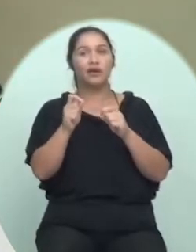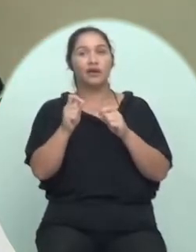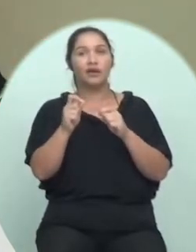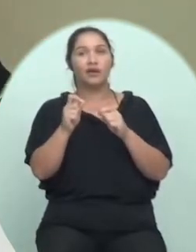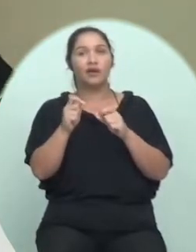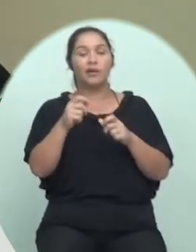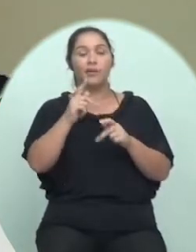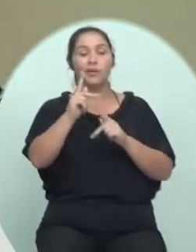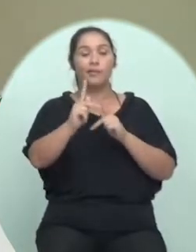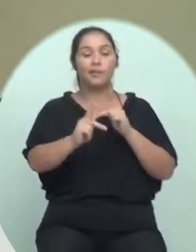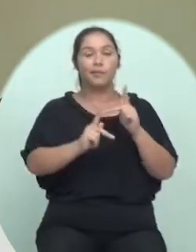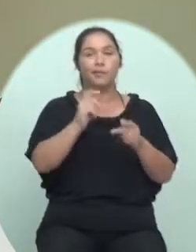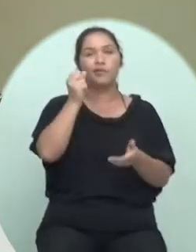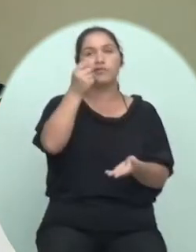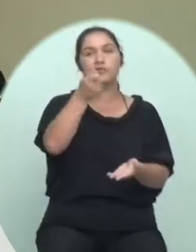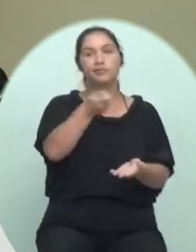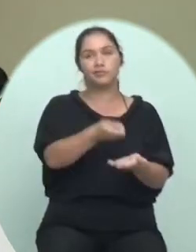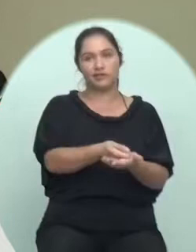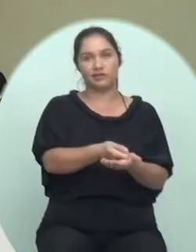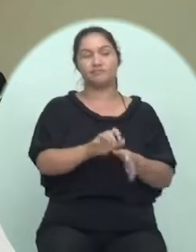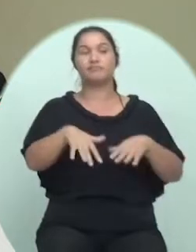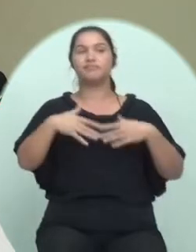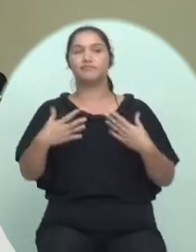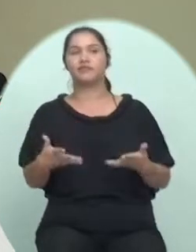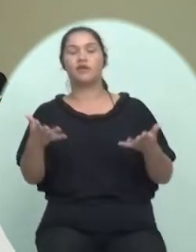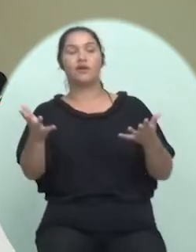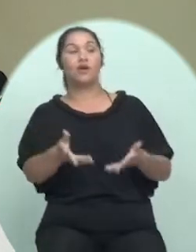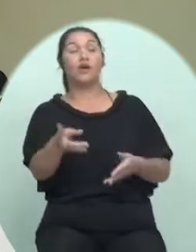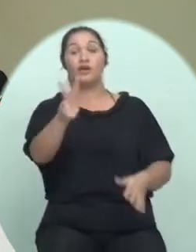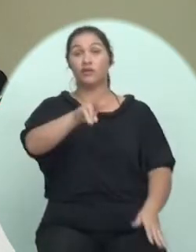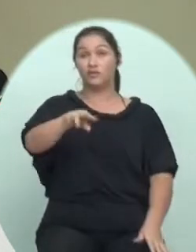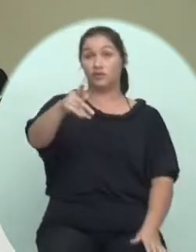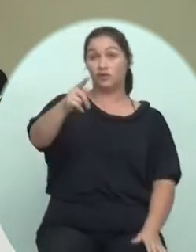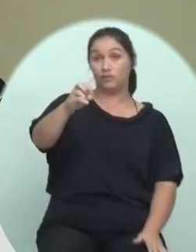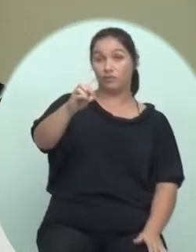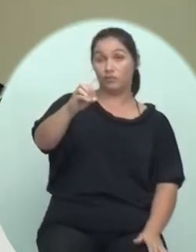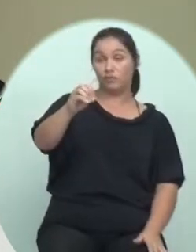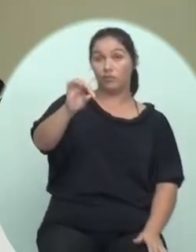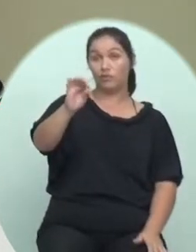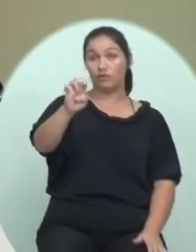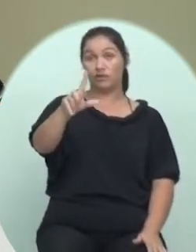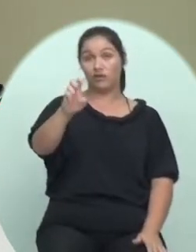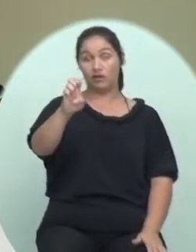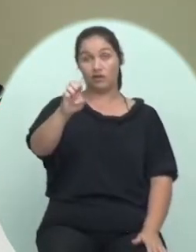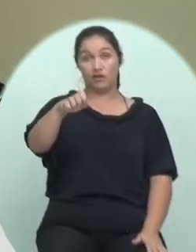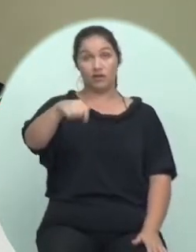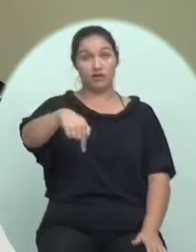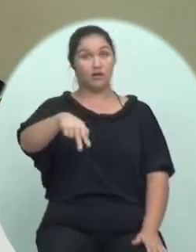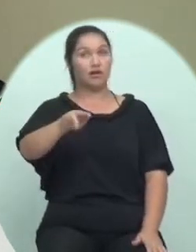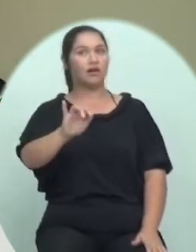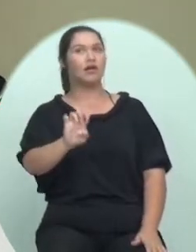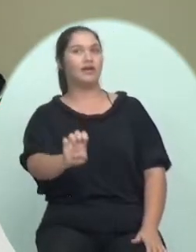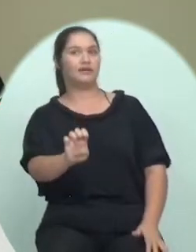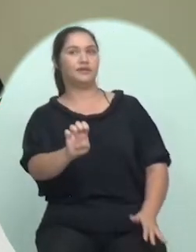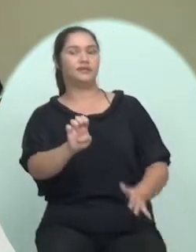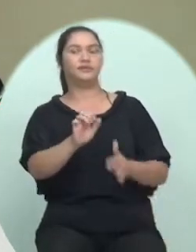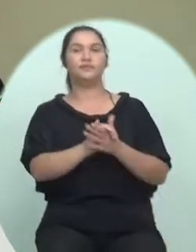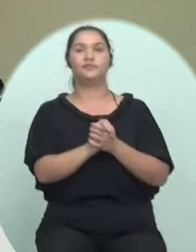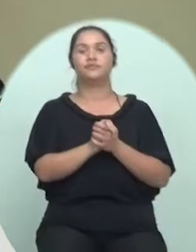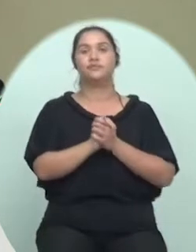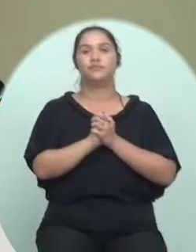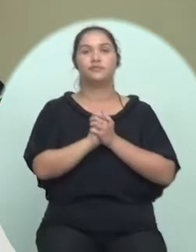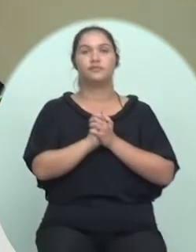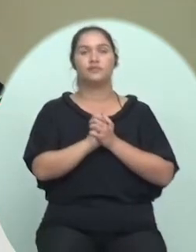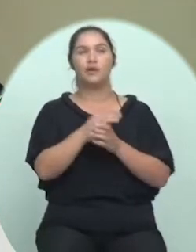pouquinho na linha aqui do vereador Potelec. Você comentou na saúde ali. Agora há pouco, agora à tarde, era